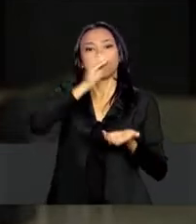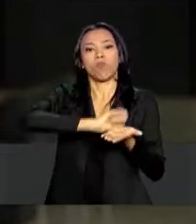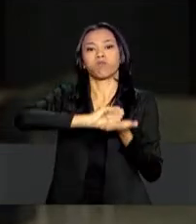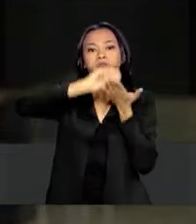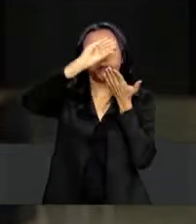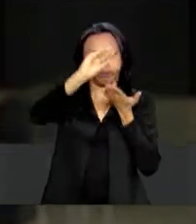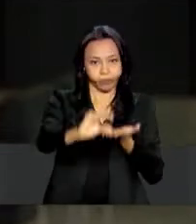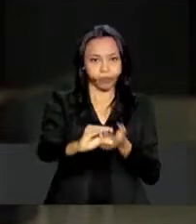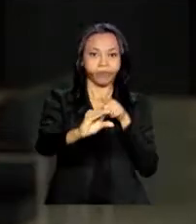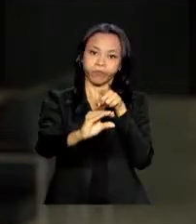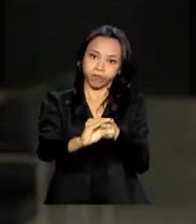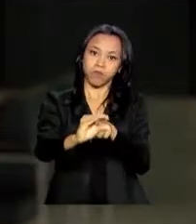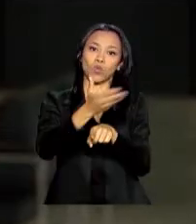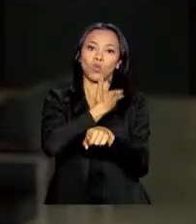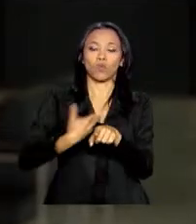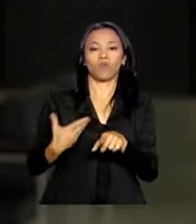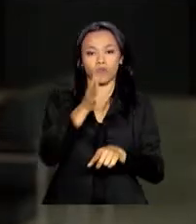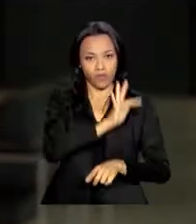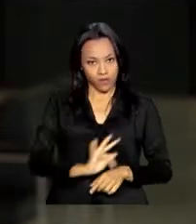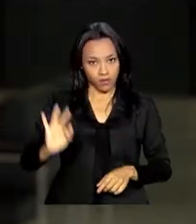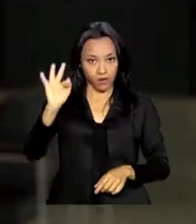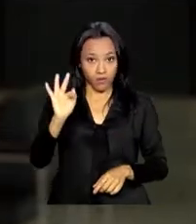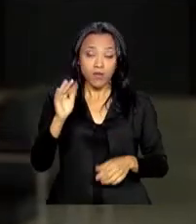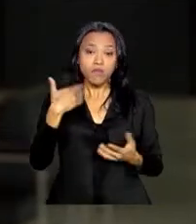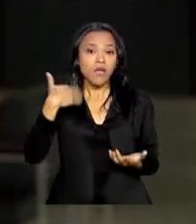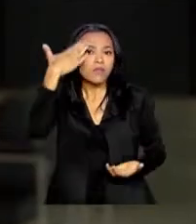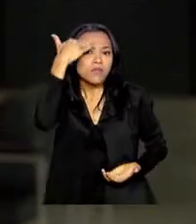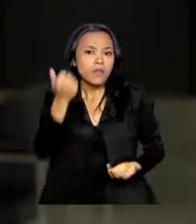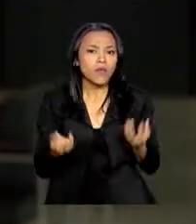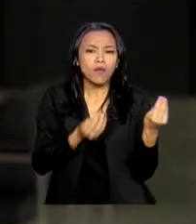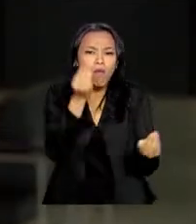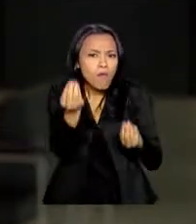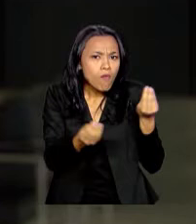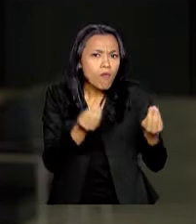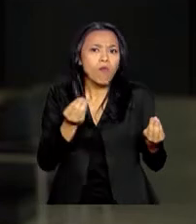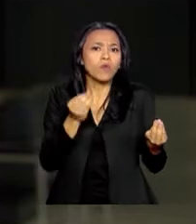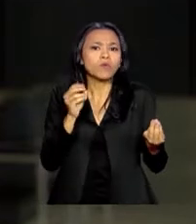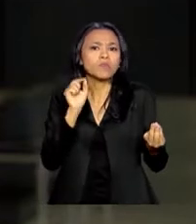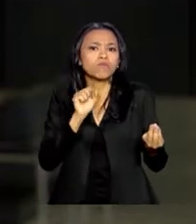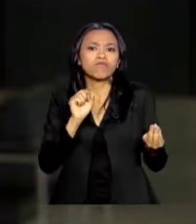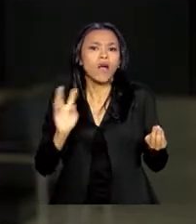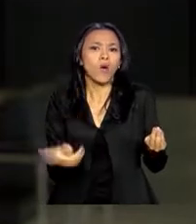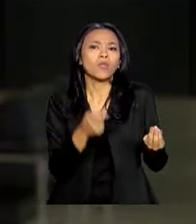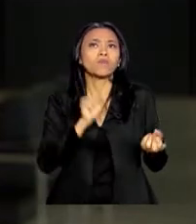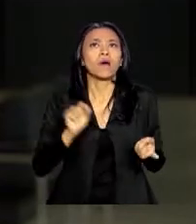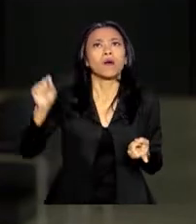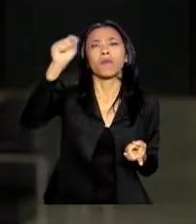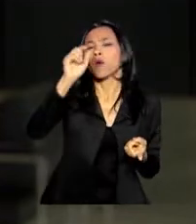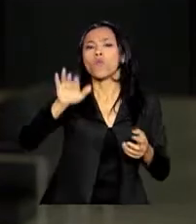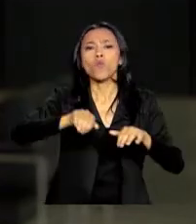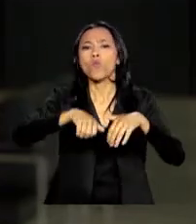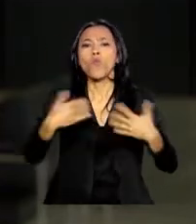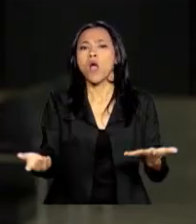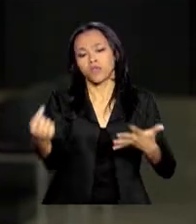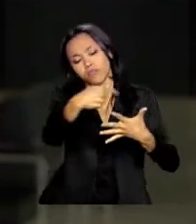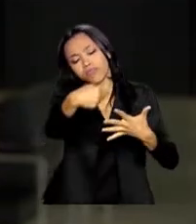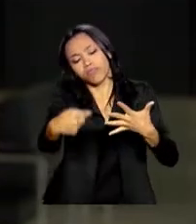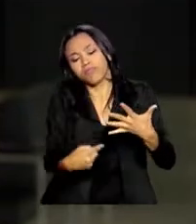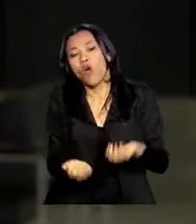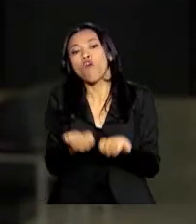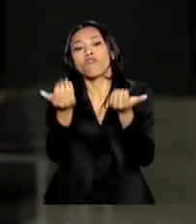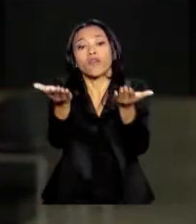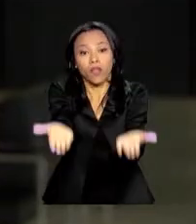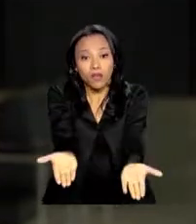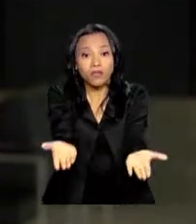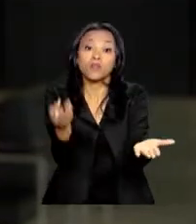programa cultura viva do governo federal e para saber como esses pontos funcionam que atividades oferecem e como